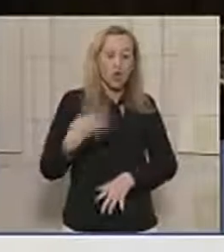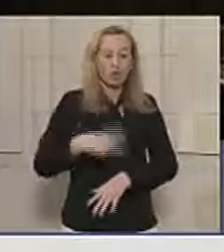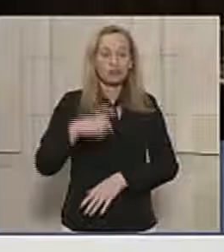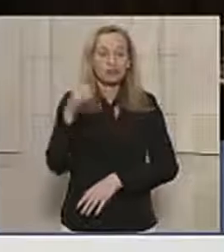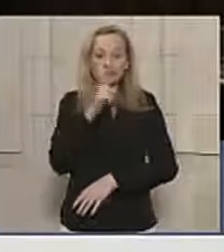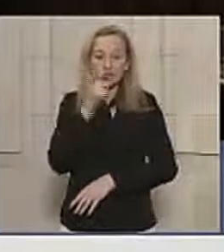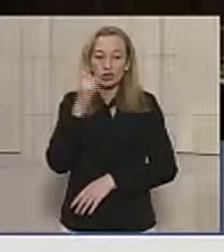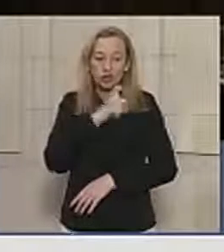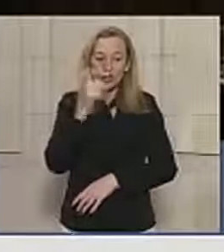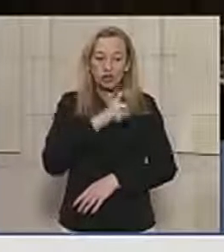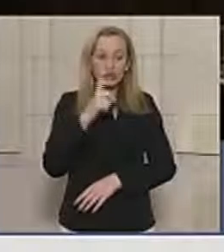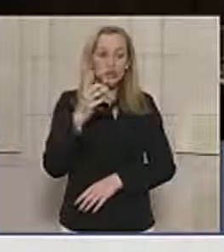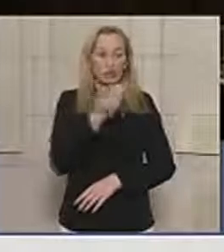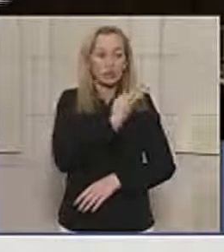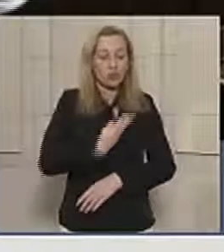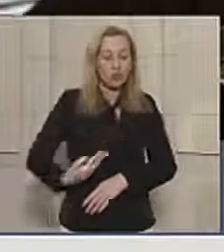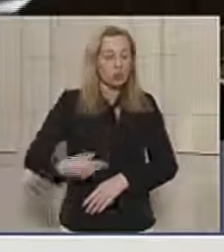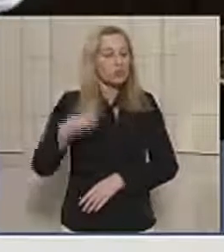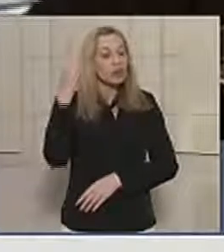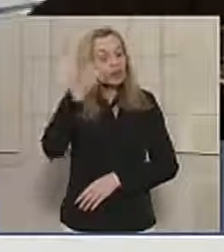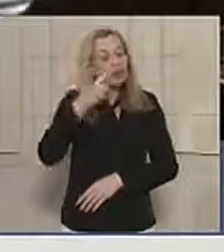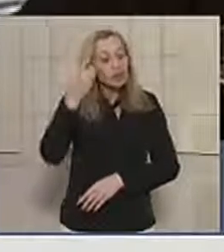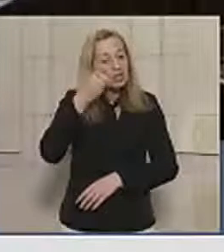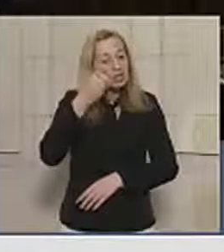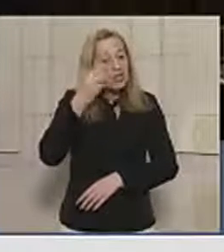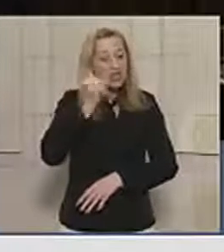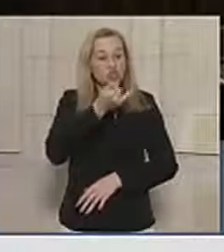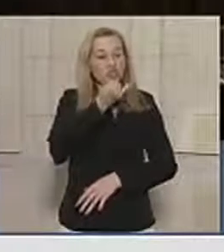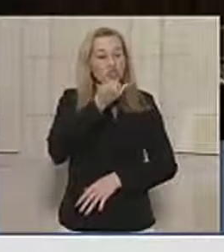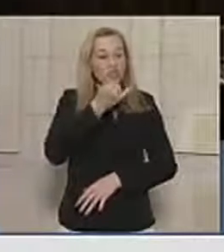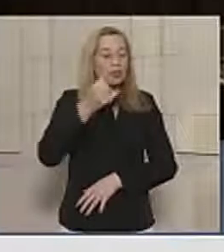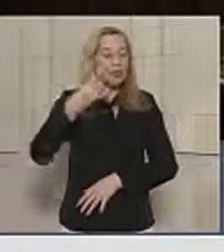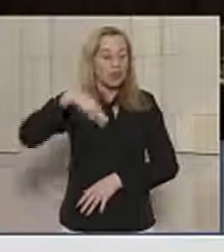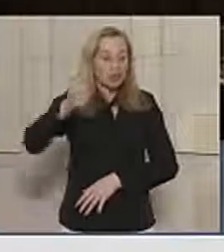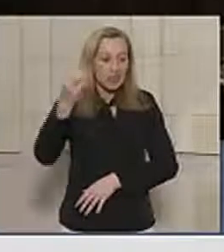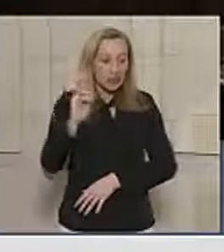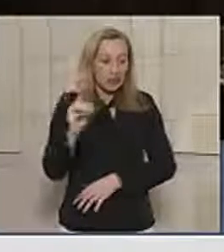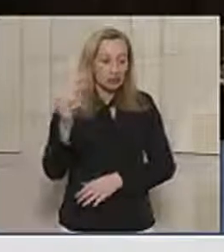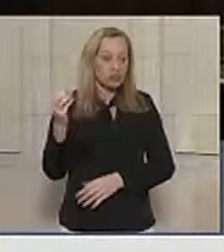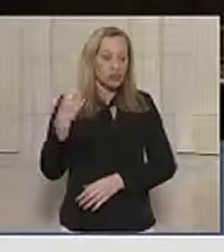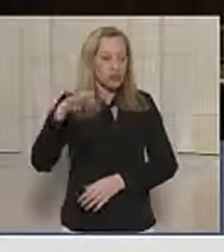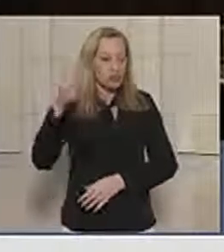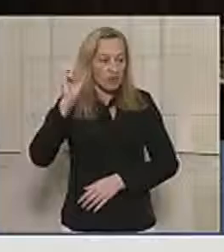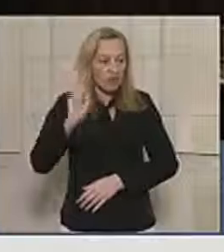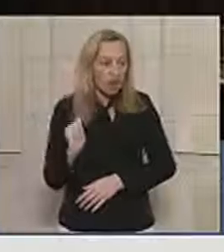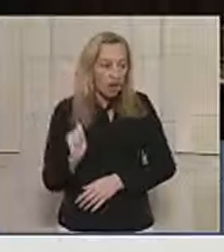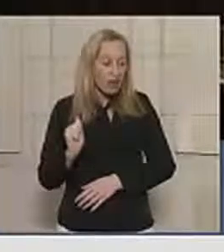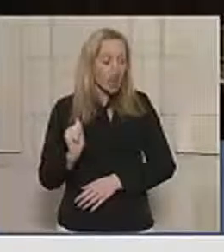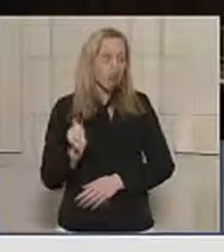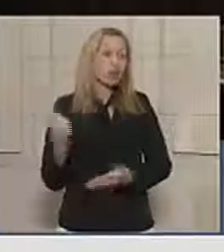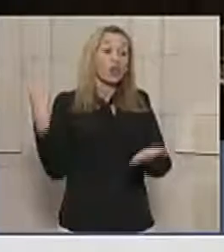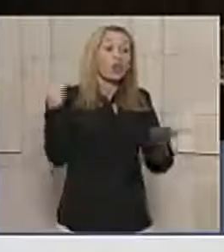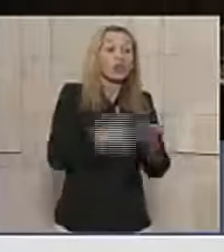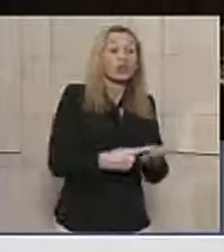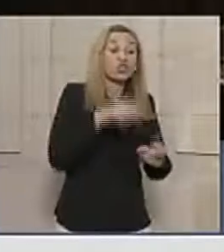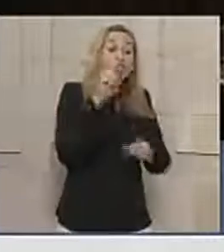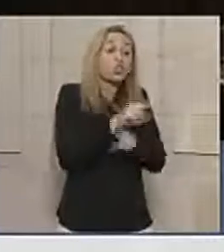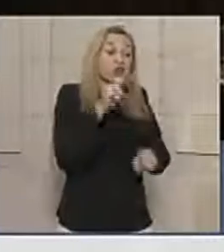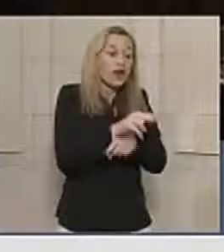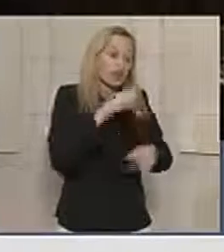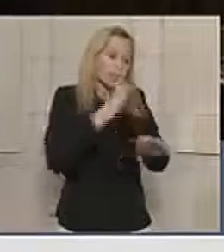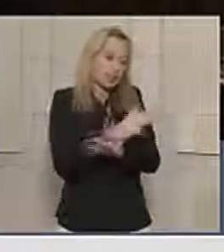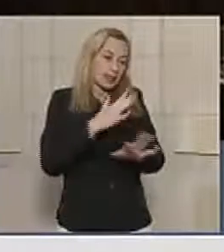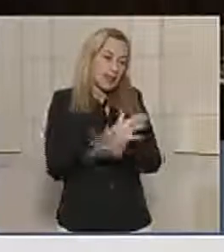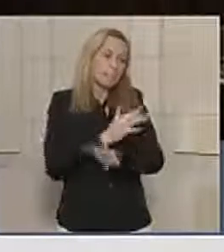do governo Marcelo Crivella é o seu compromisso com cuidar da cidade. E aí